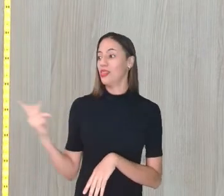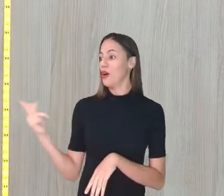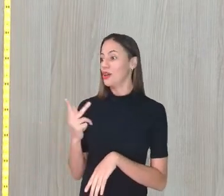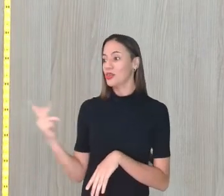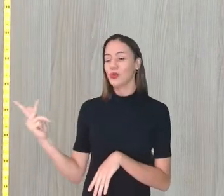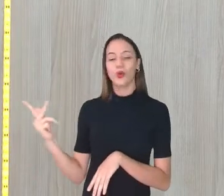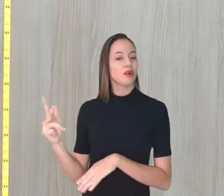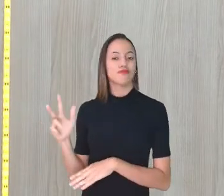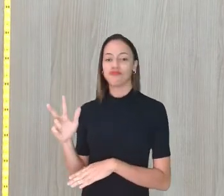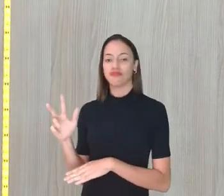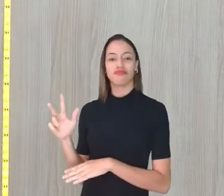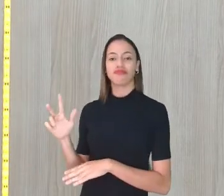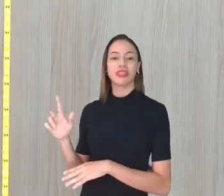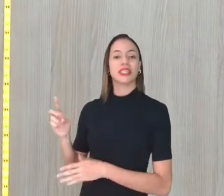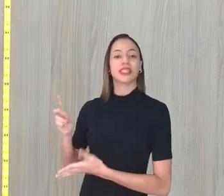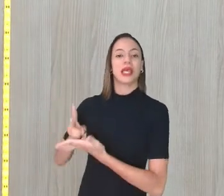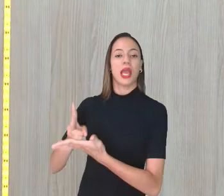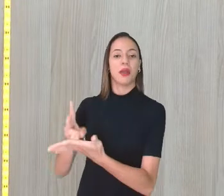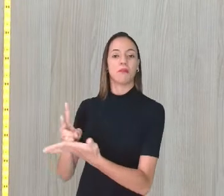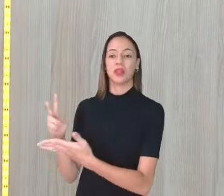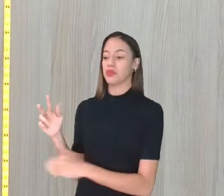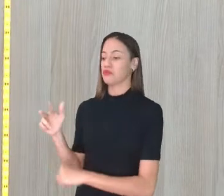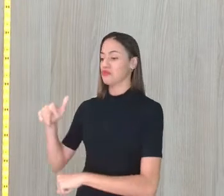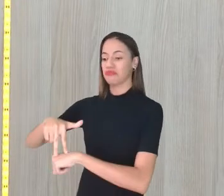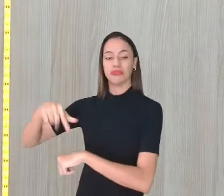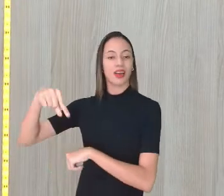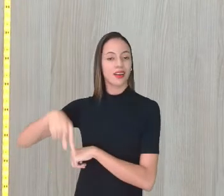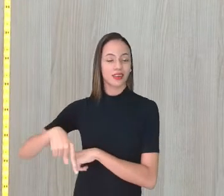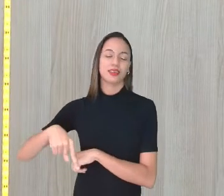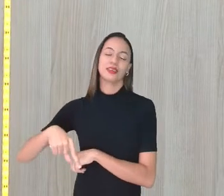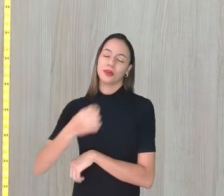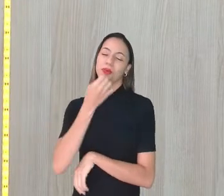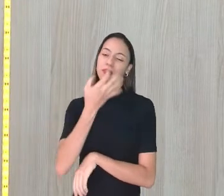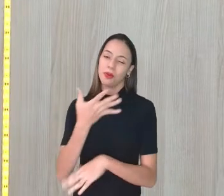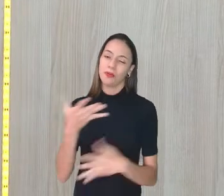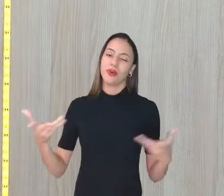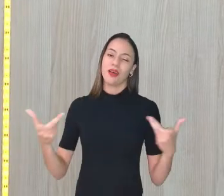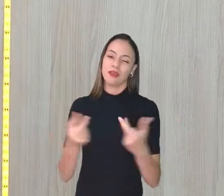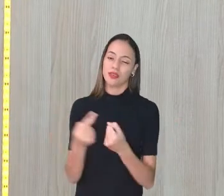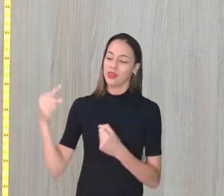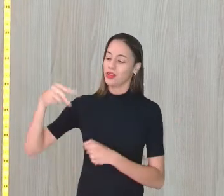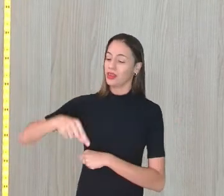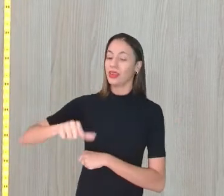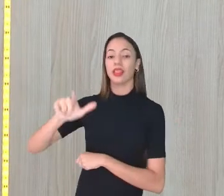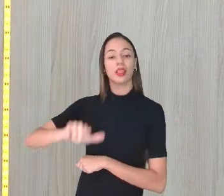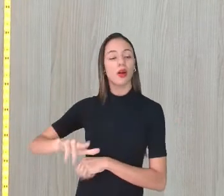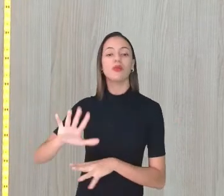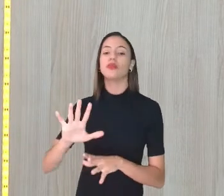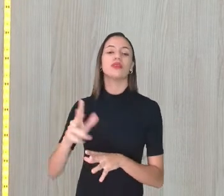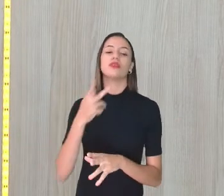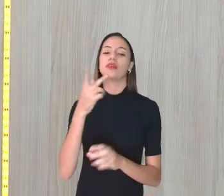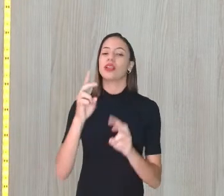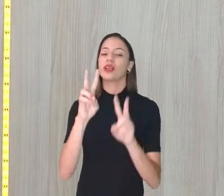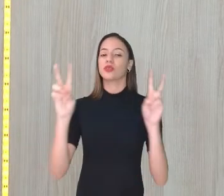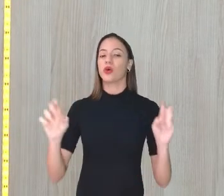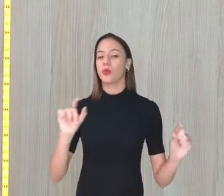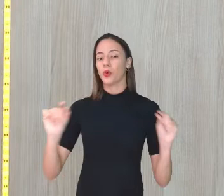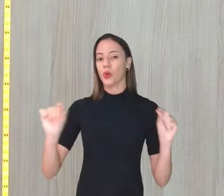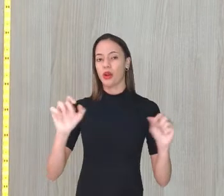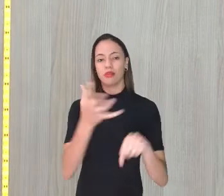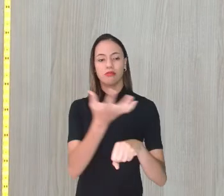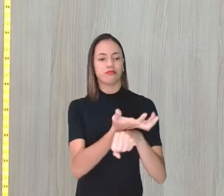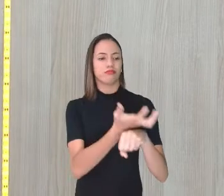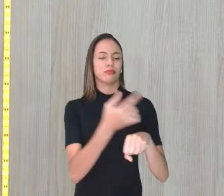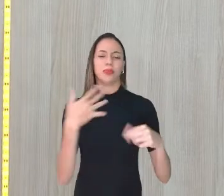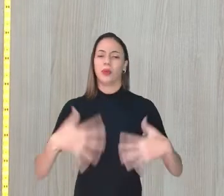né, na turma do nono ano. Que bom estar aqui novamente com vocês. Agora, para a gente conversar um pouquinho, né, dessa disciplina